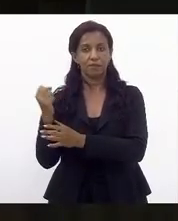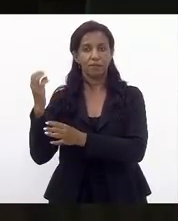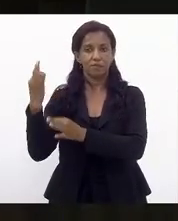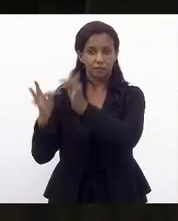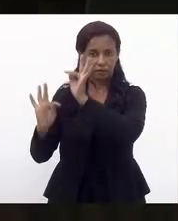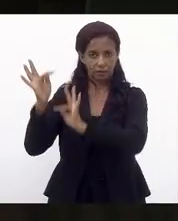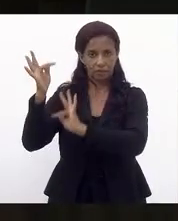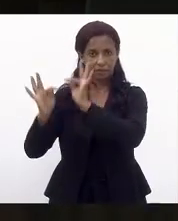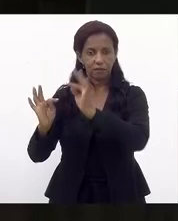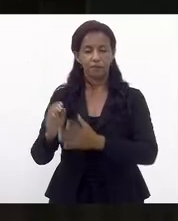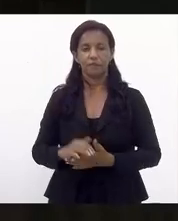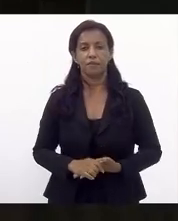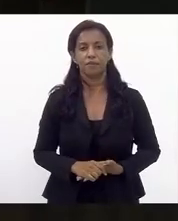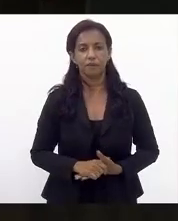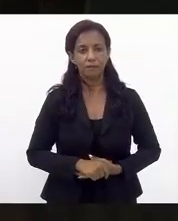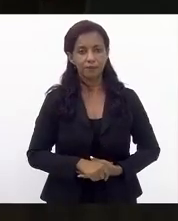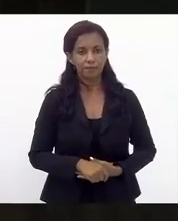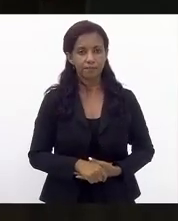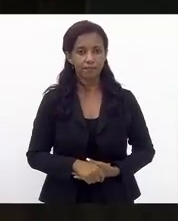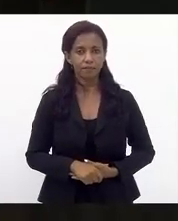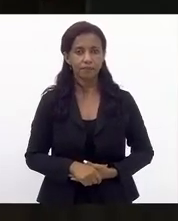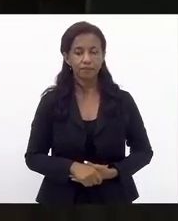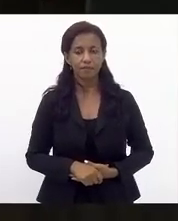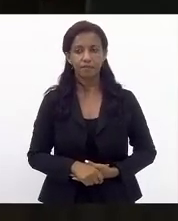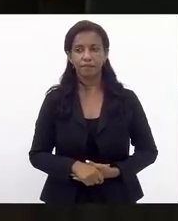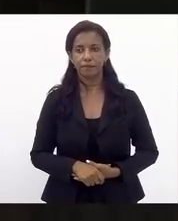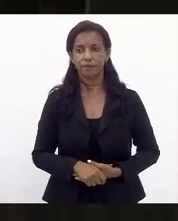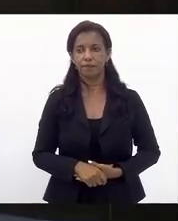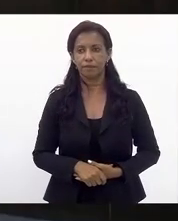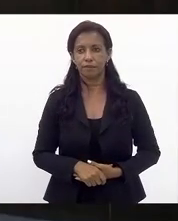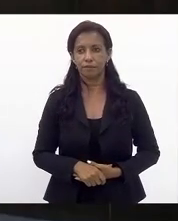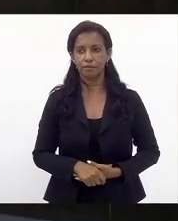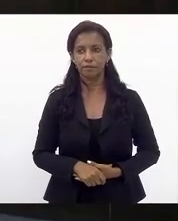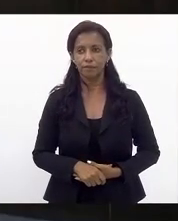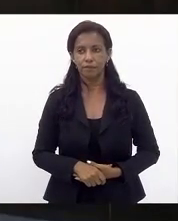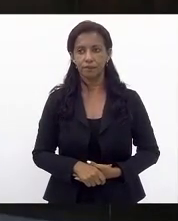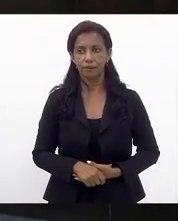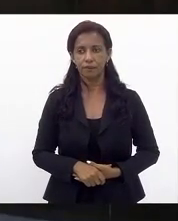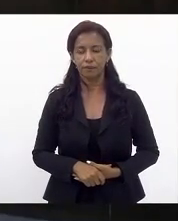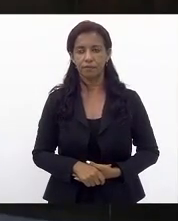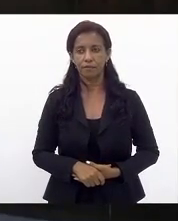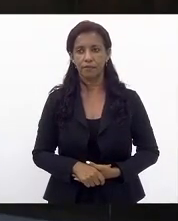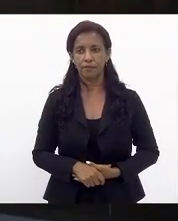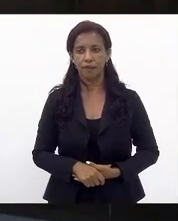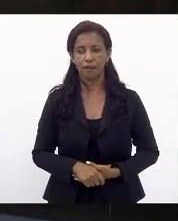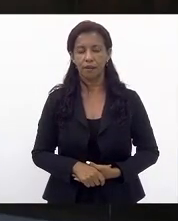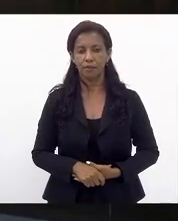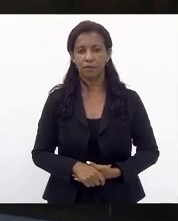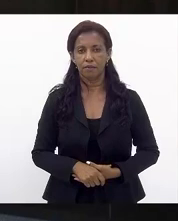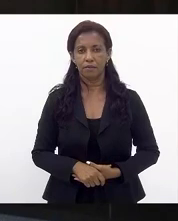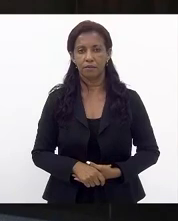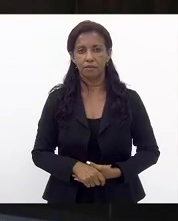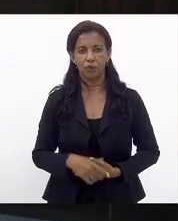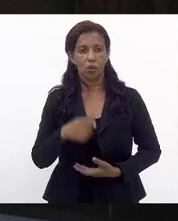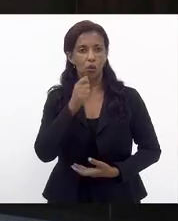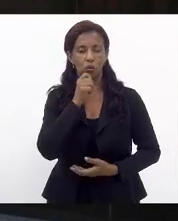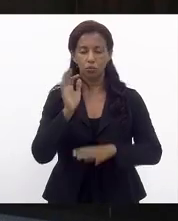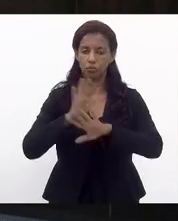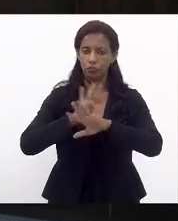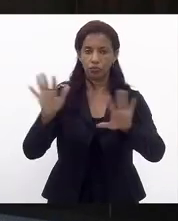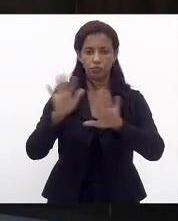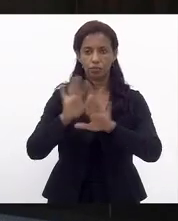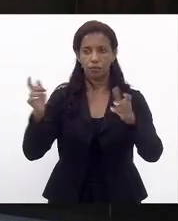e Tecnologia que deputada Marina lá e não há mais necessidade